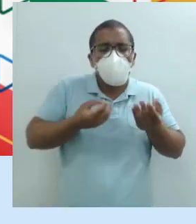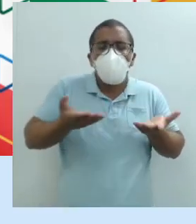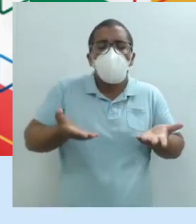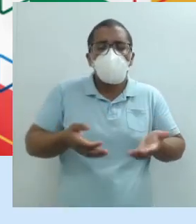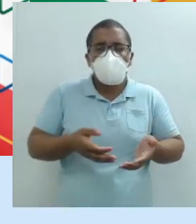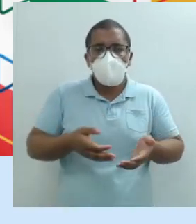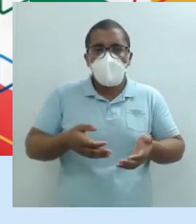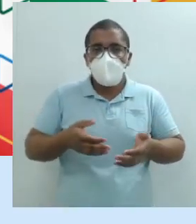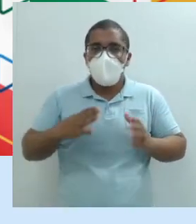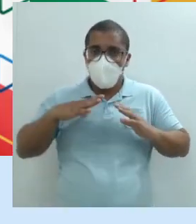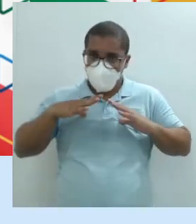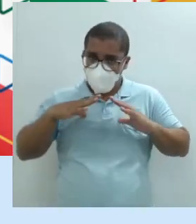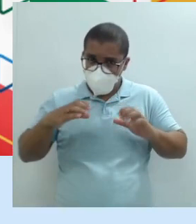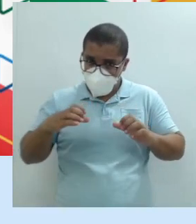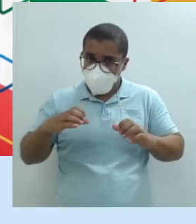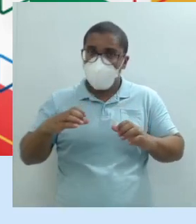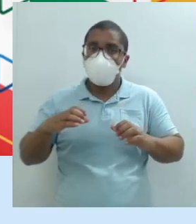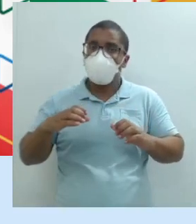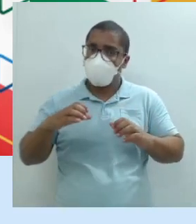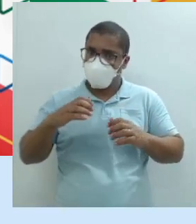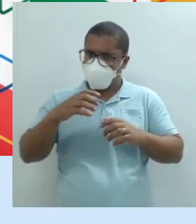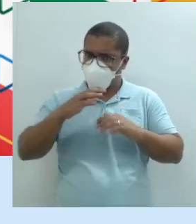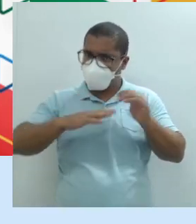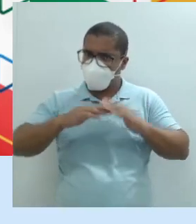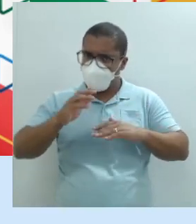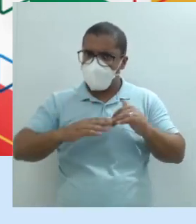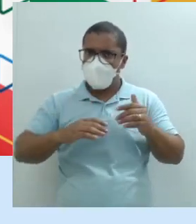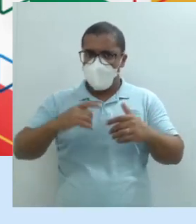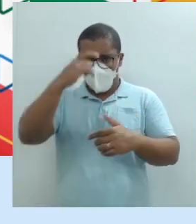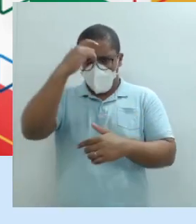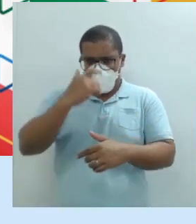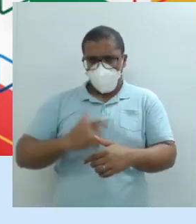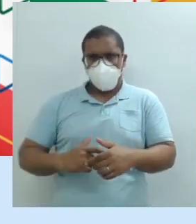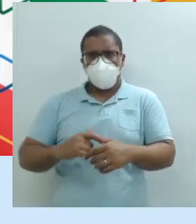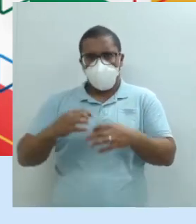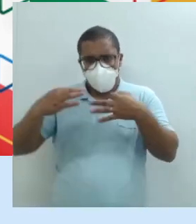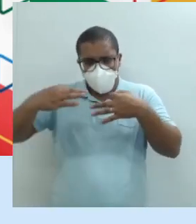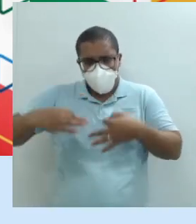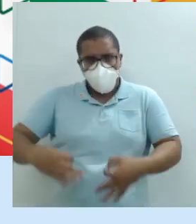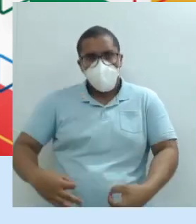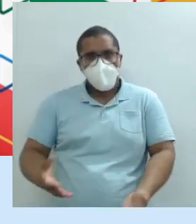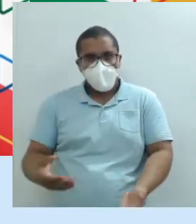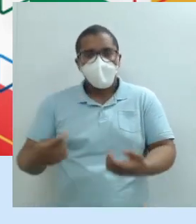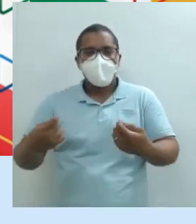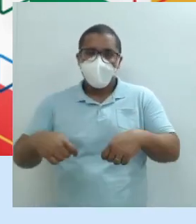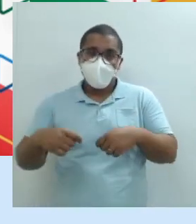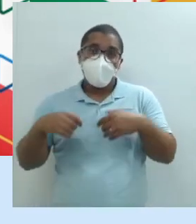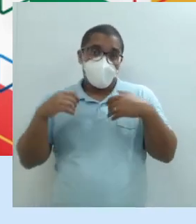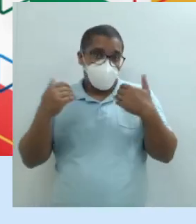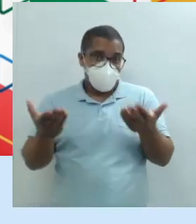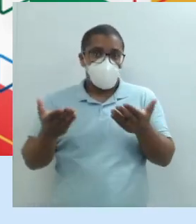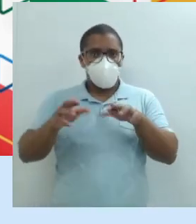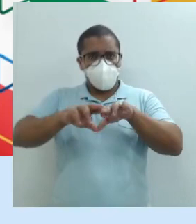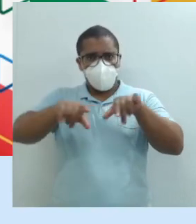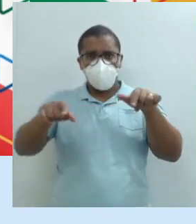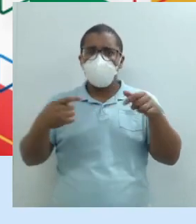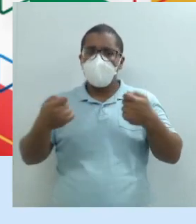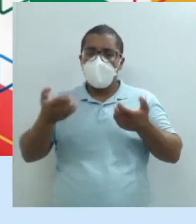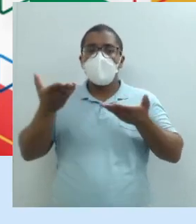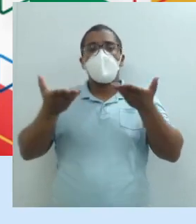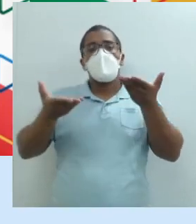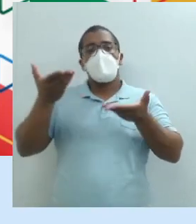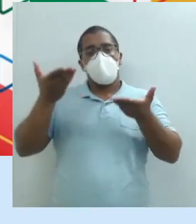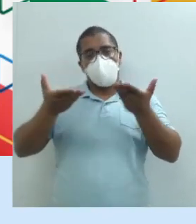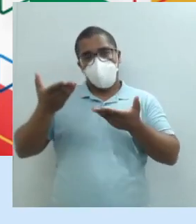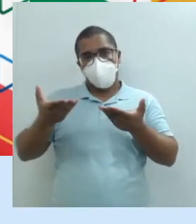ter ética profissional, precisa ter uma postura adequada. Então, né, essas coisas precisam estar